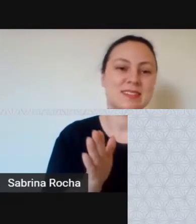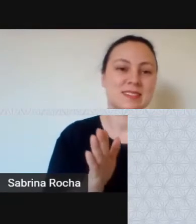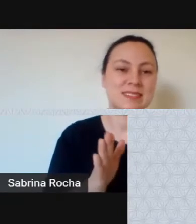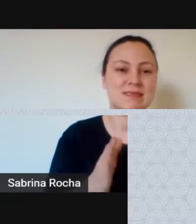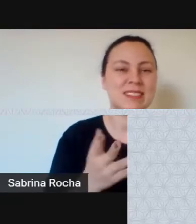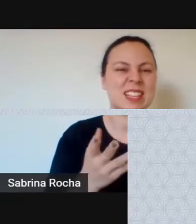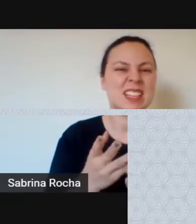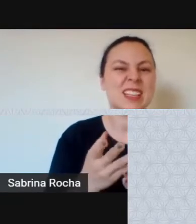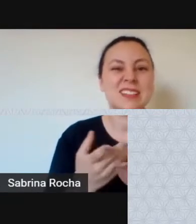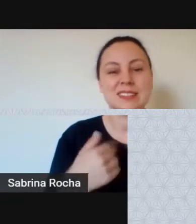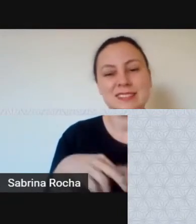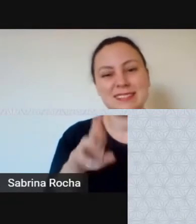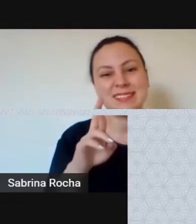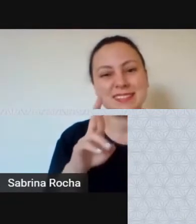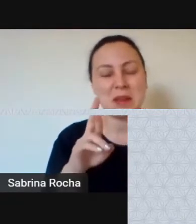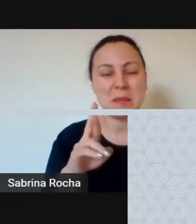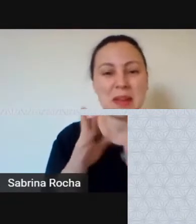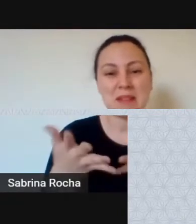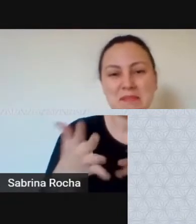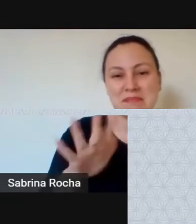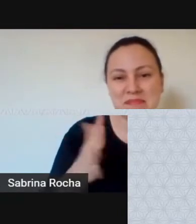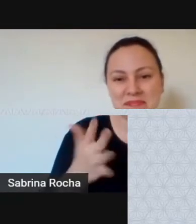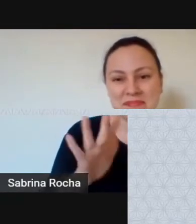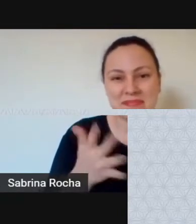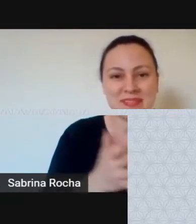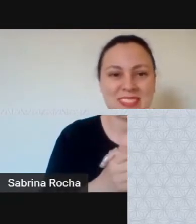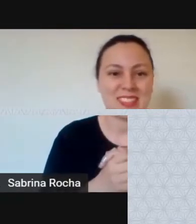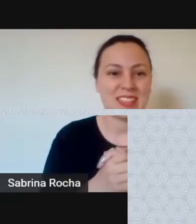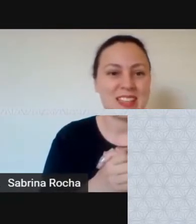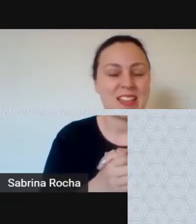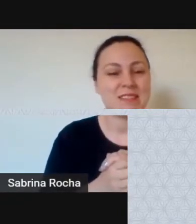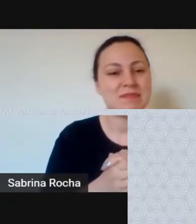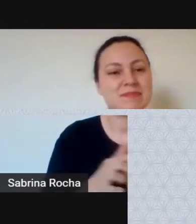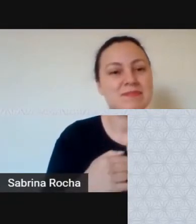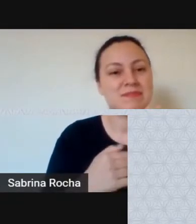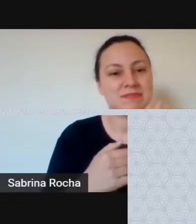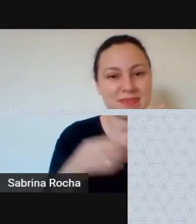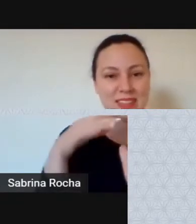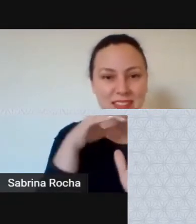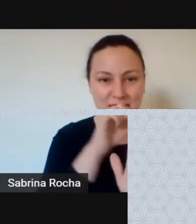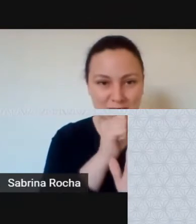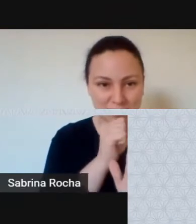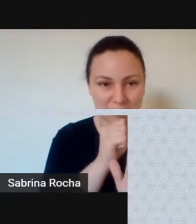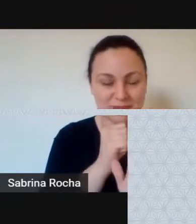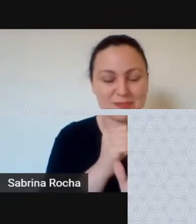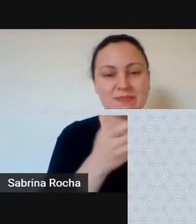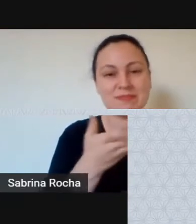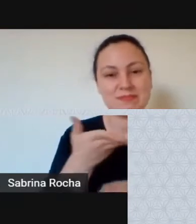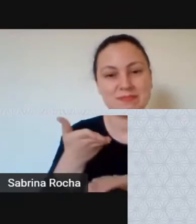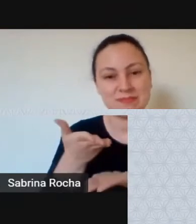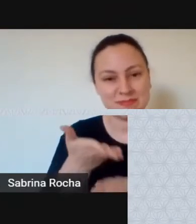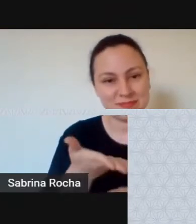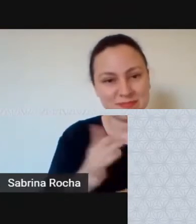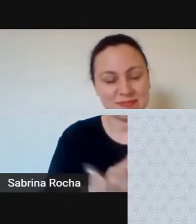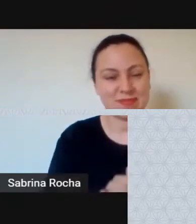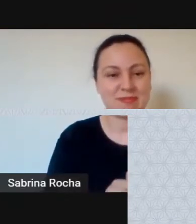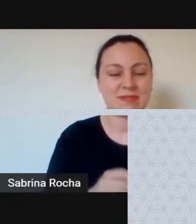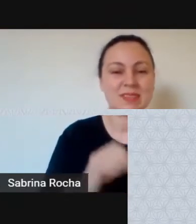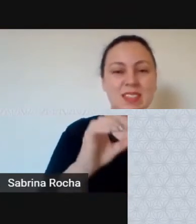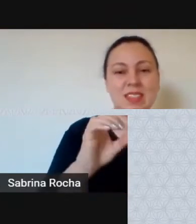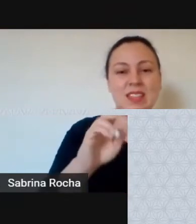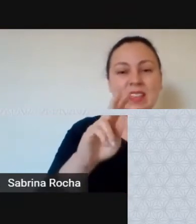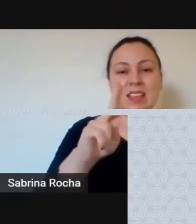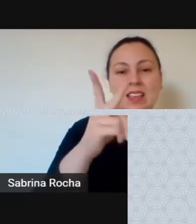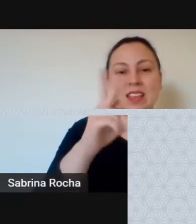eu, no nível pelo menos intermediário, né, Dunker? Eu vou apresentar então aqui rapidamente o nosso convidado. Christian Dunker